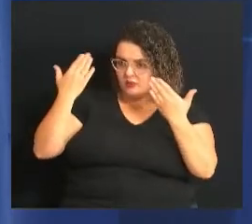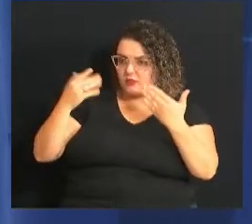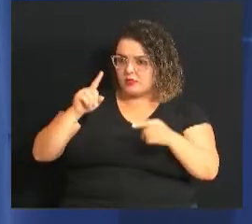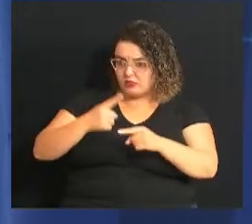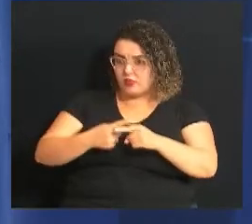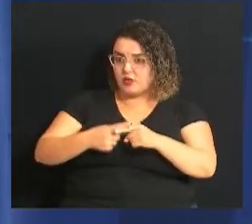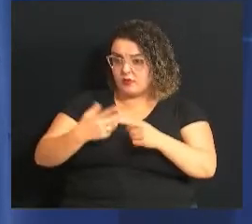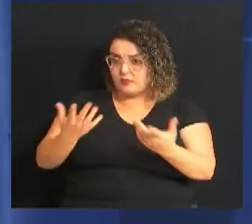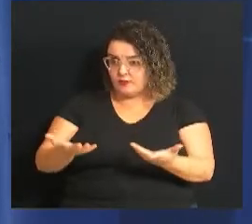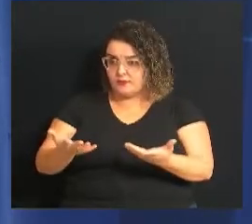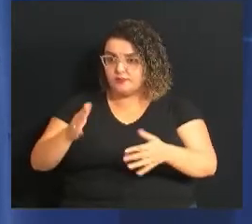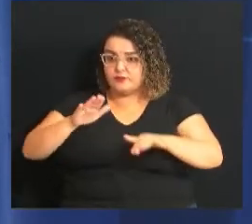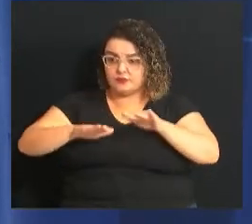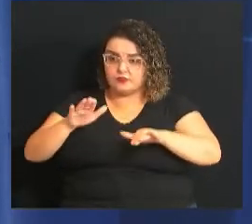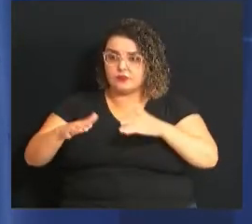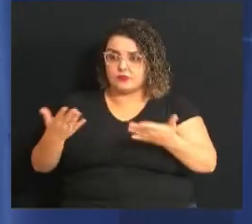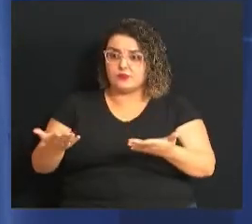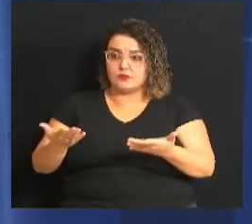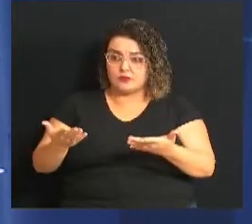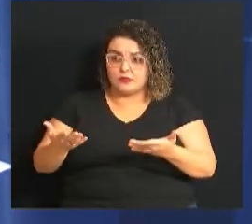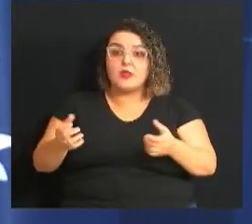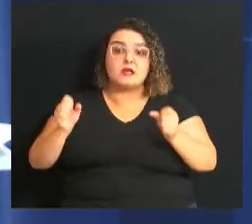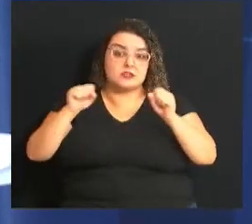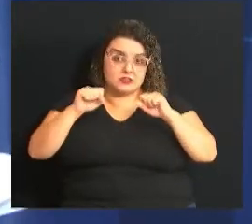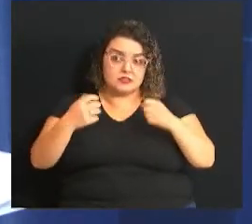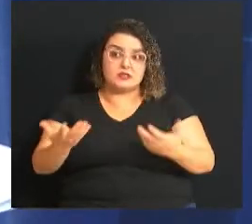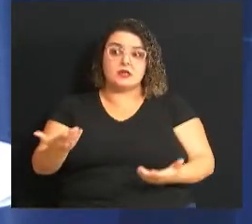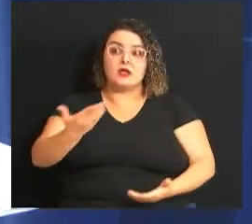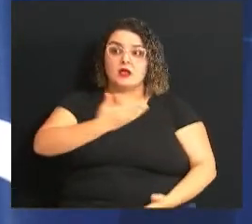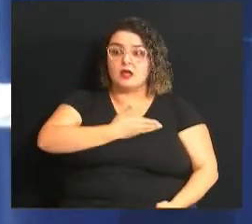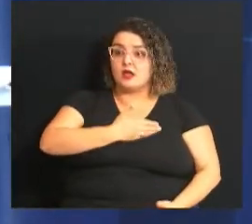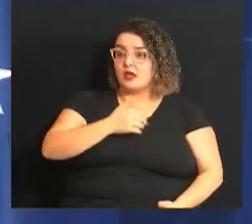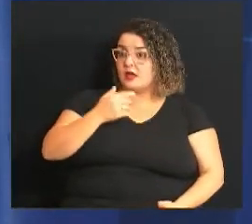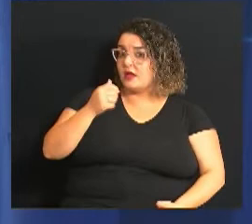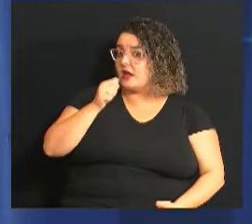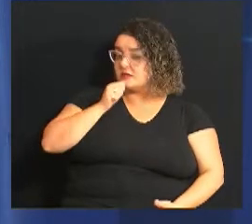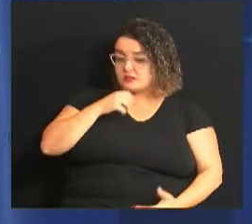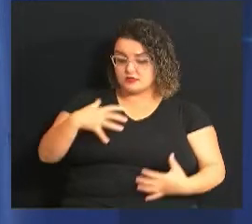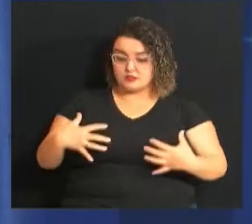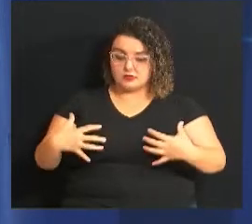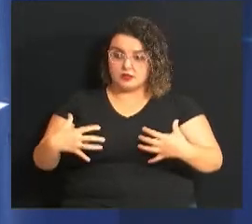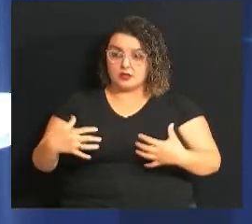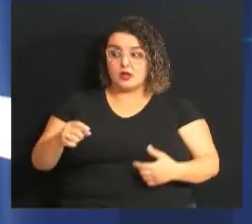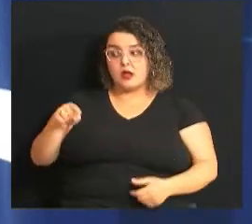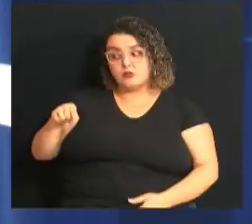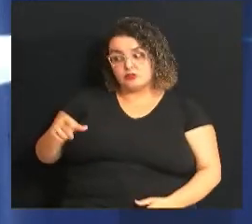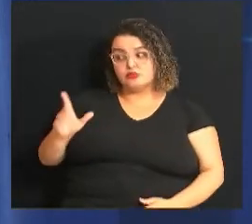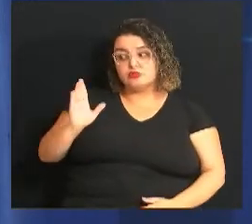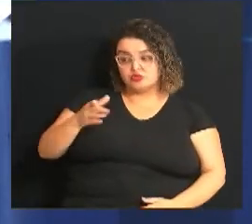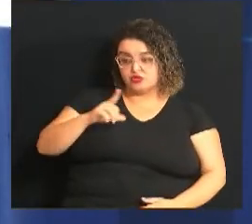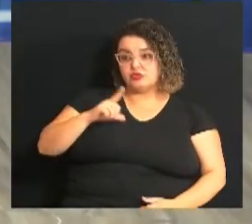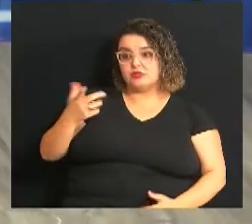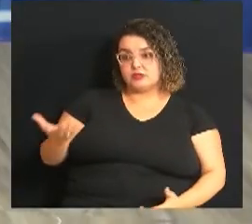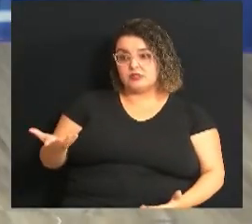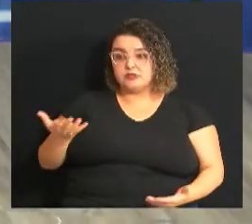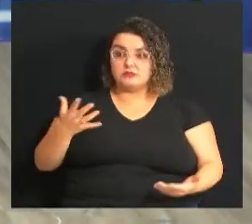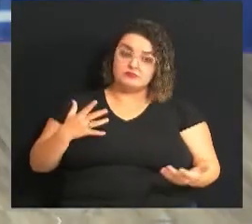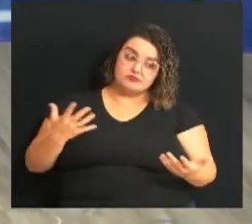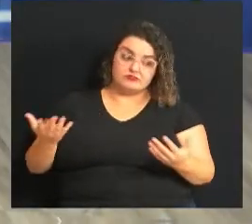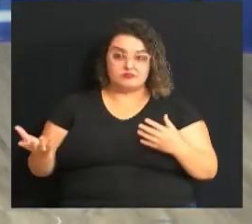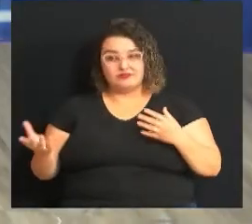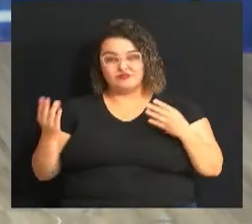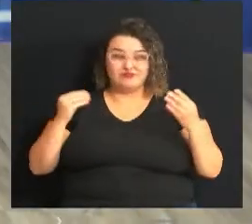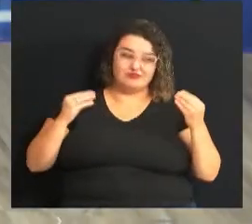Porque às vezes a coleguinha ainda não tem seio e a outra já tem, e fica aquele tititi